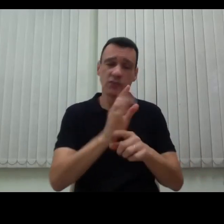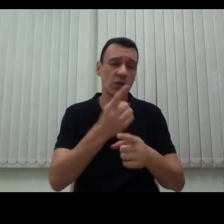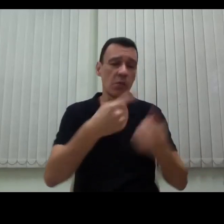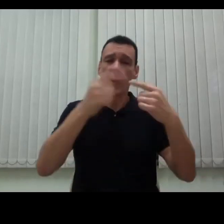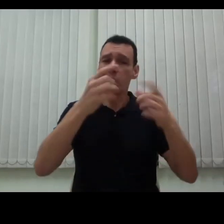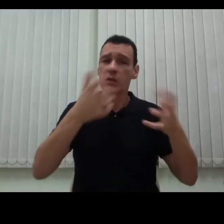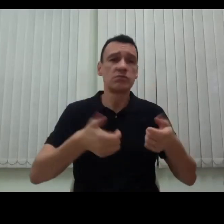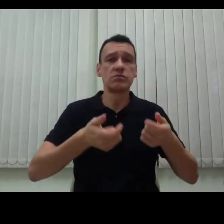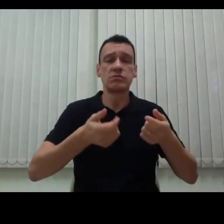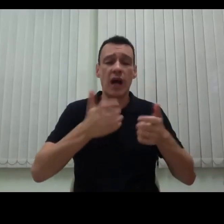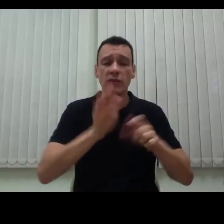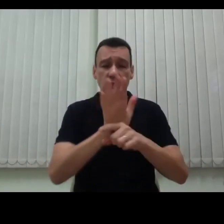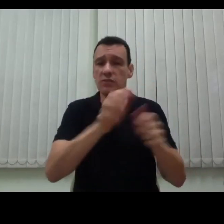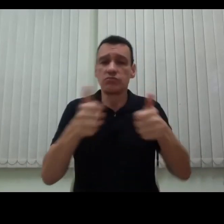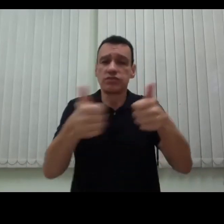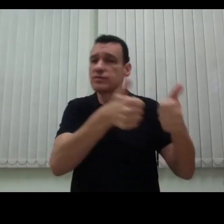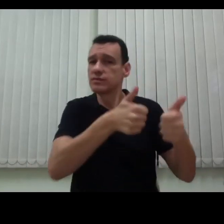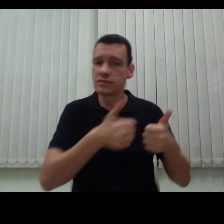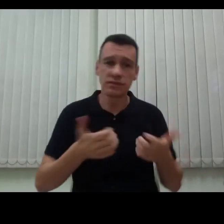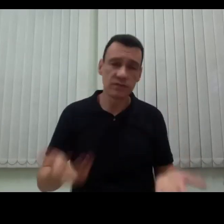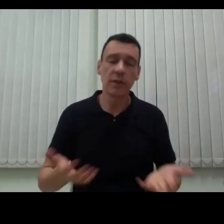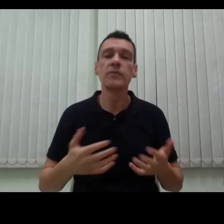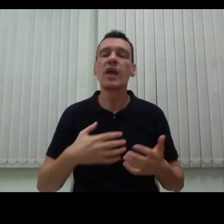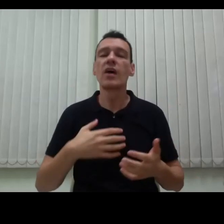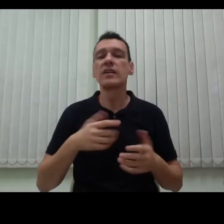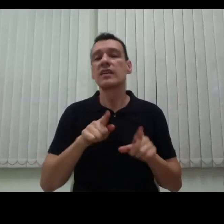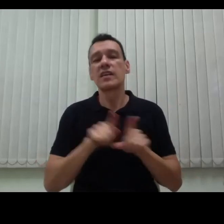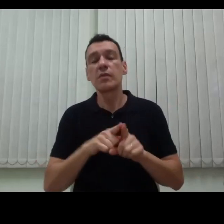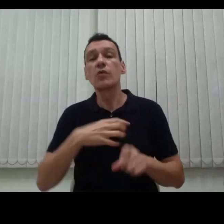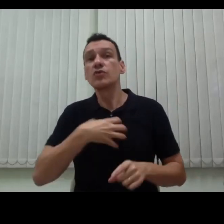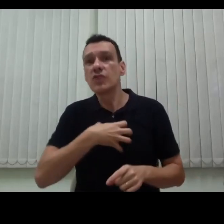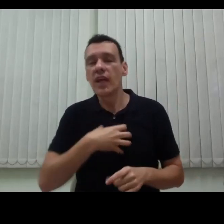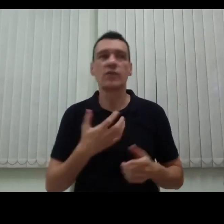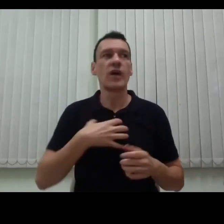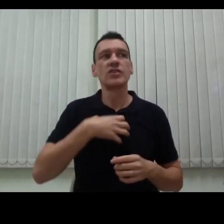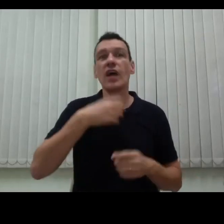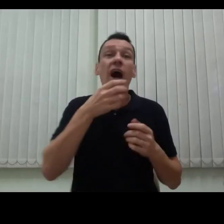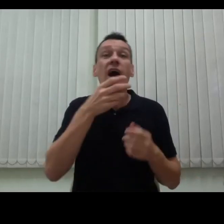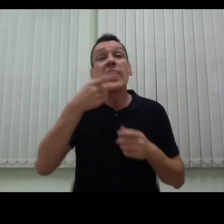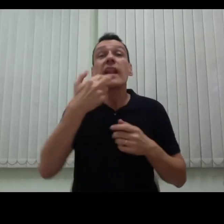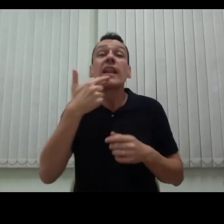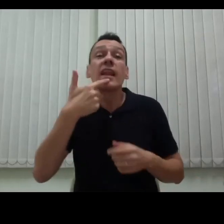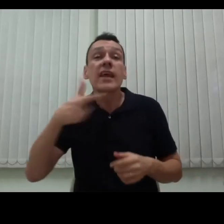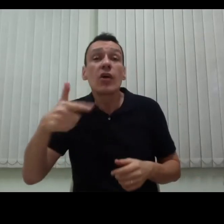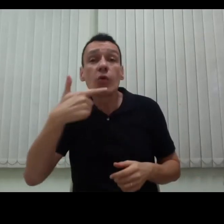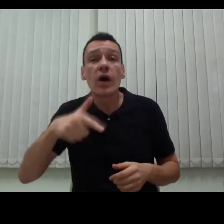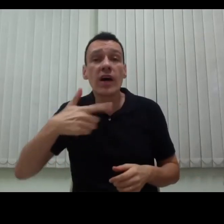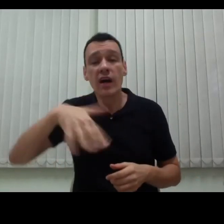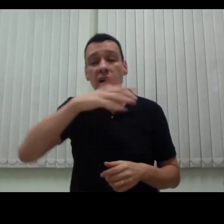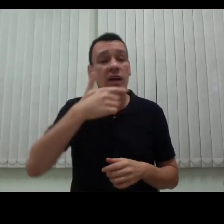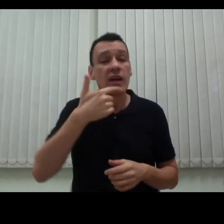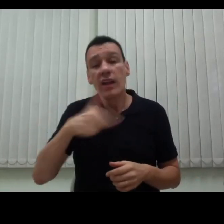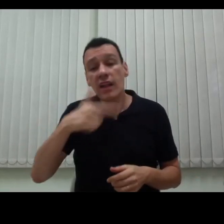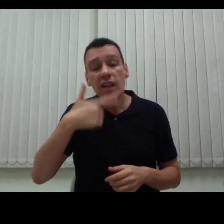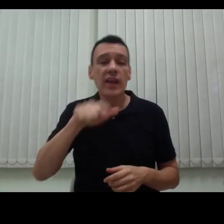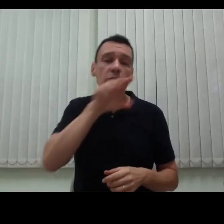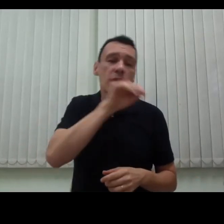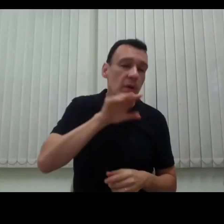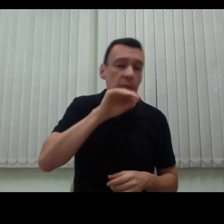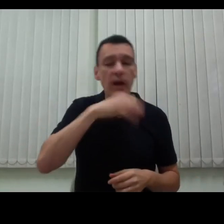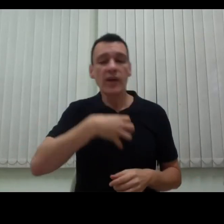econômico, social, o modo de ser, modo de falar, tudo isso tem influência nossa. Então, não dá para ficar